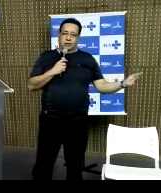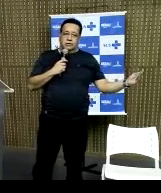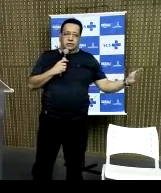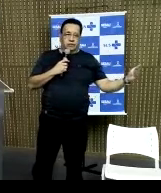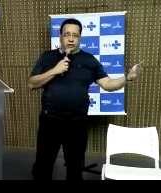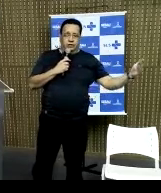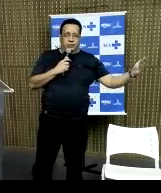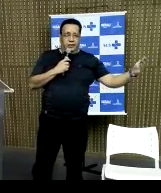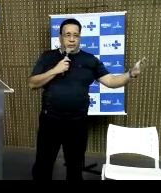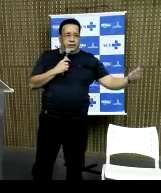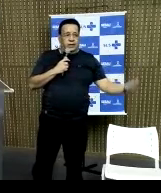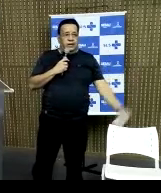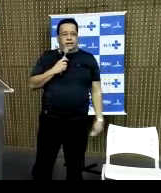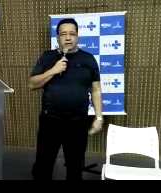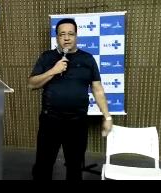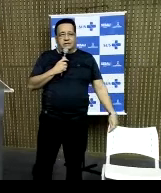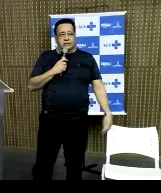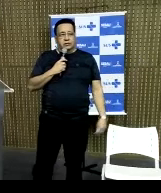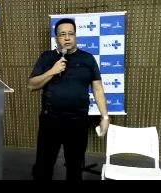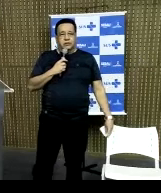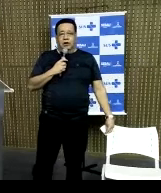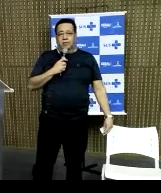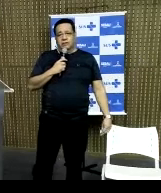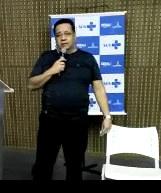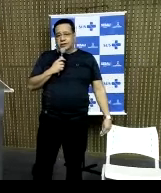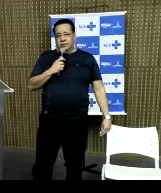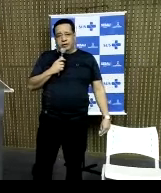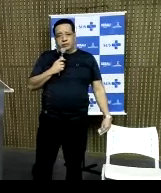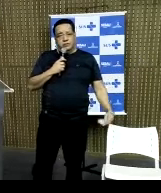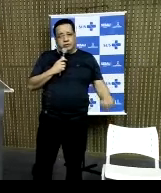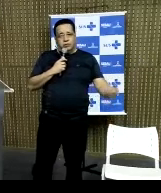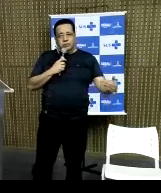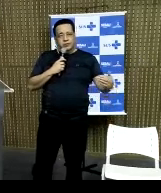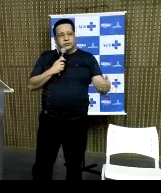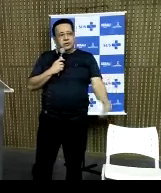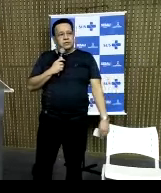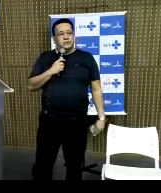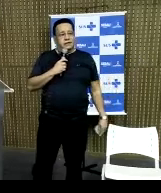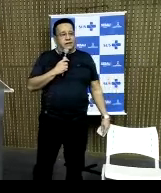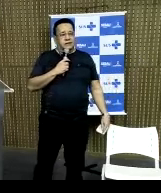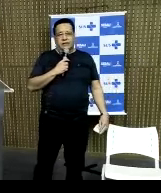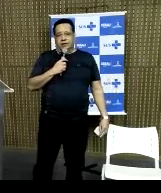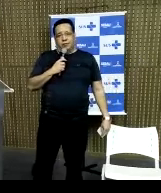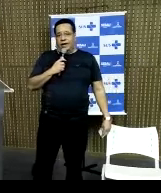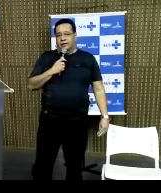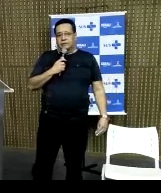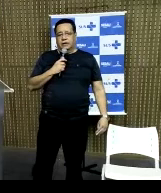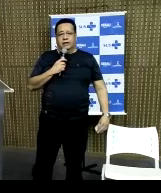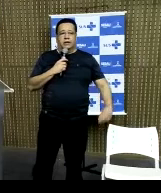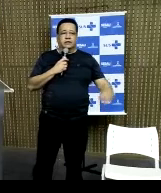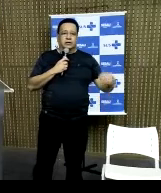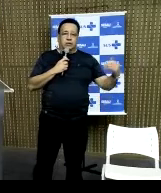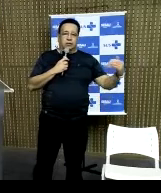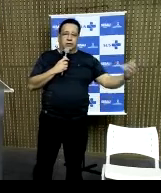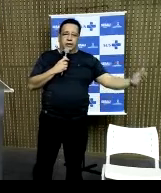devido, lógico, né, devido à pandemia, teve essas restrições. Mas o atendimento, digo para os senhores, com certeza que não pararam,